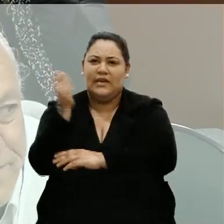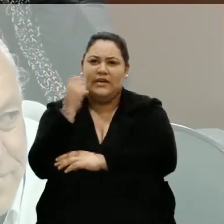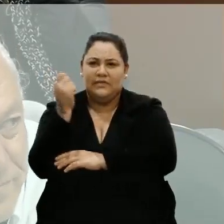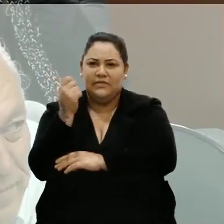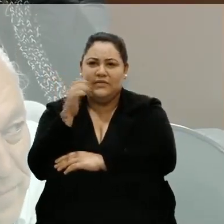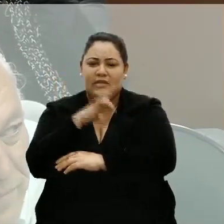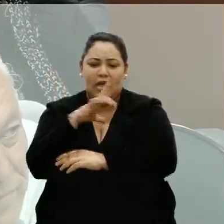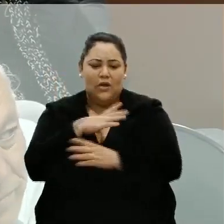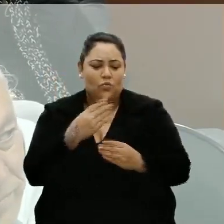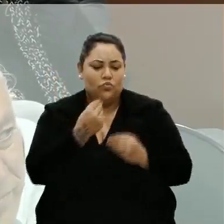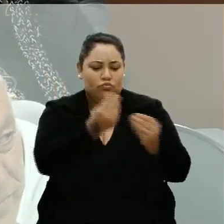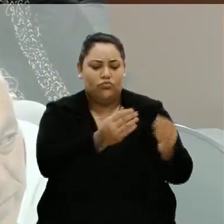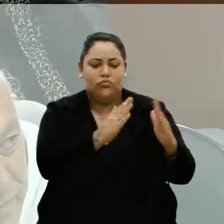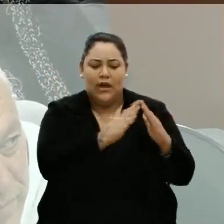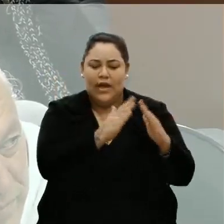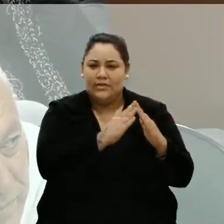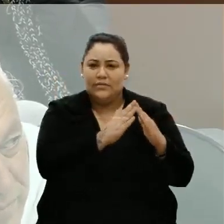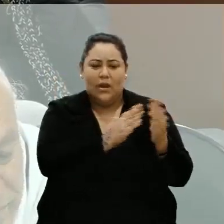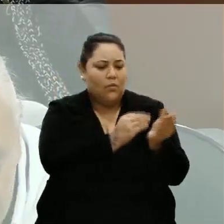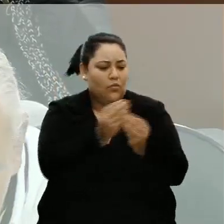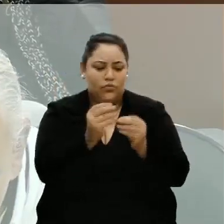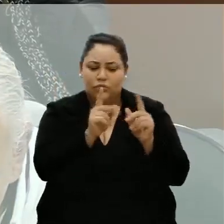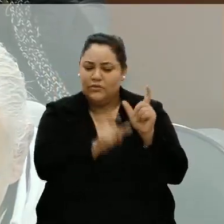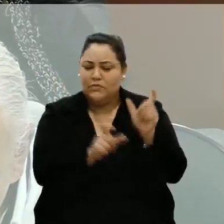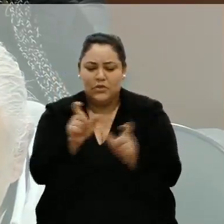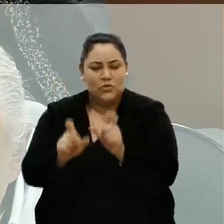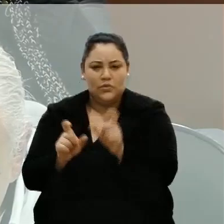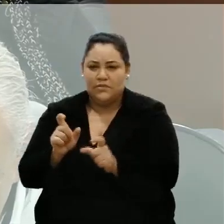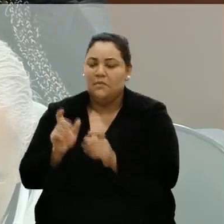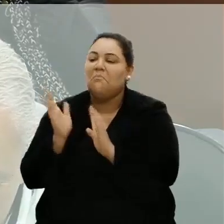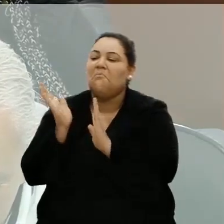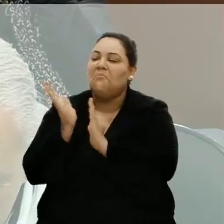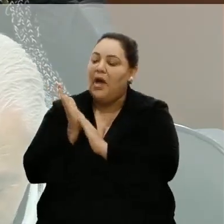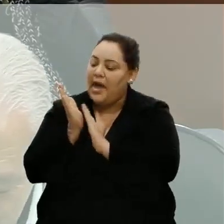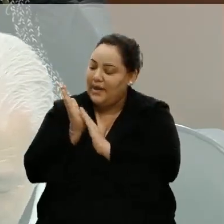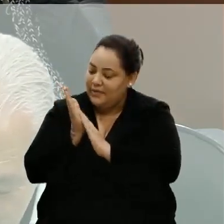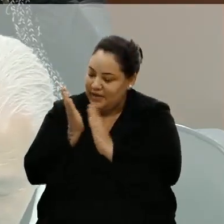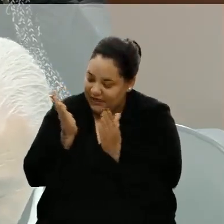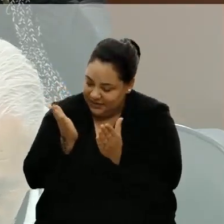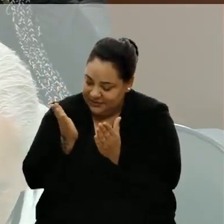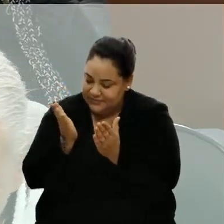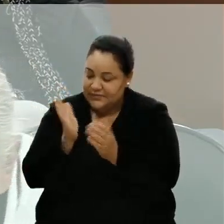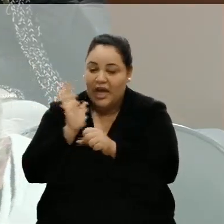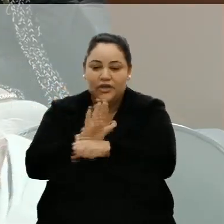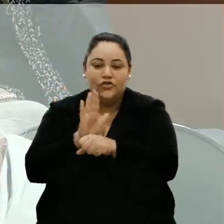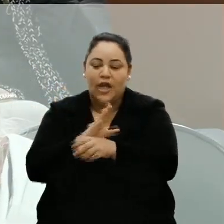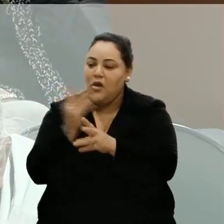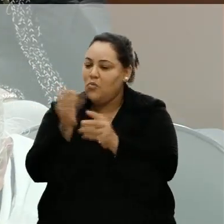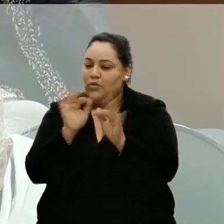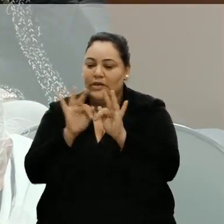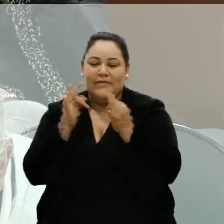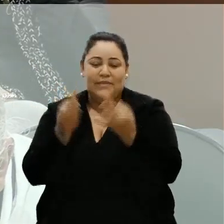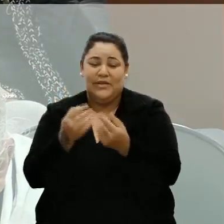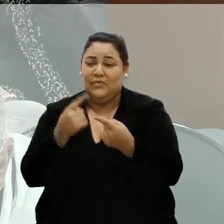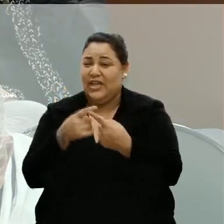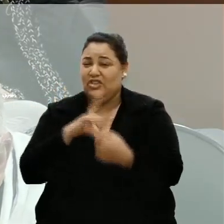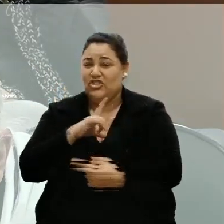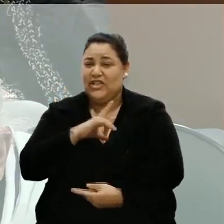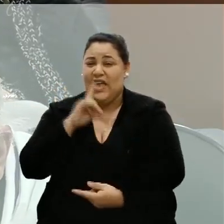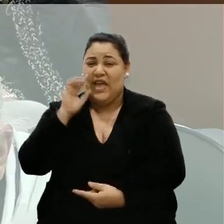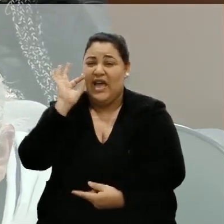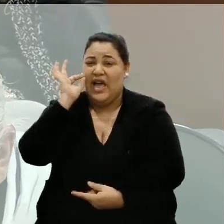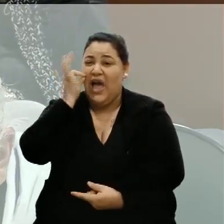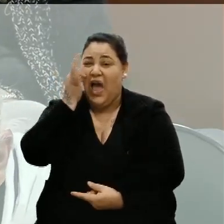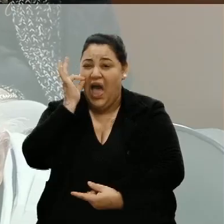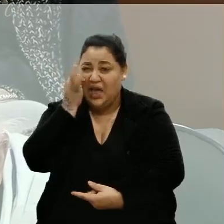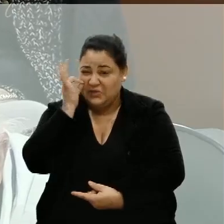pessoas. Parabéns, tiraram as pessoas da miséria, do local onde os ratos passavam por cima das crianças enquanto dormiam. Mas é como